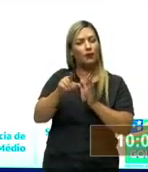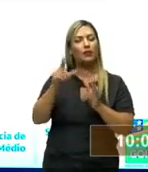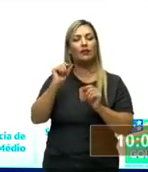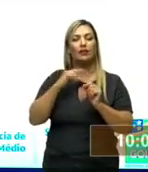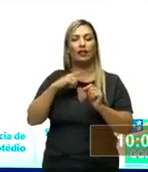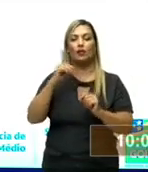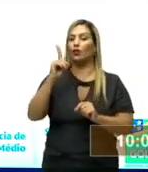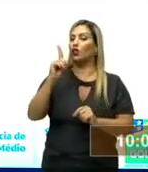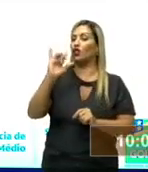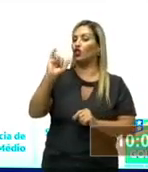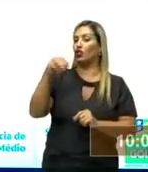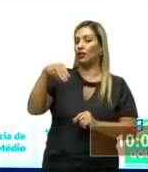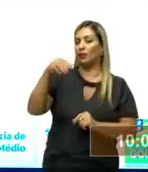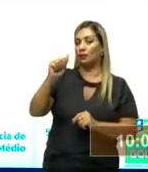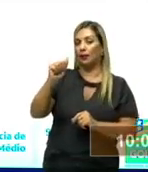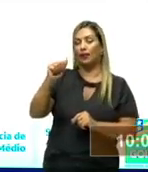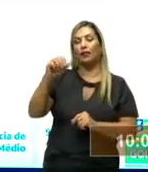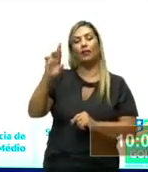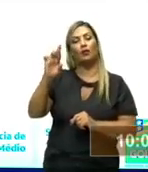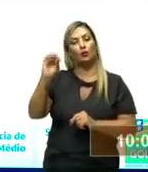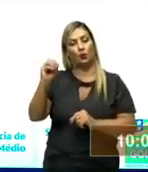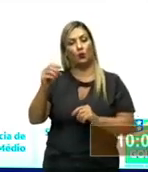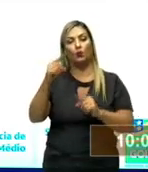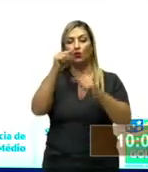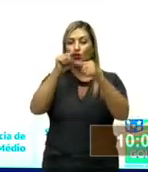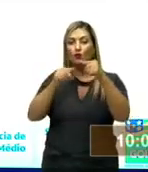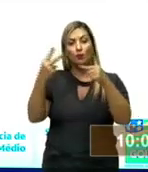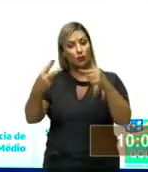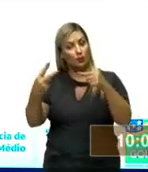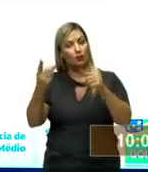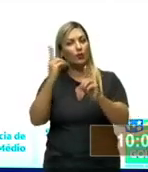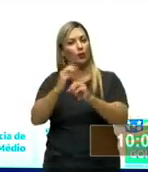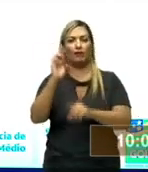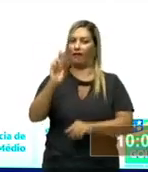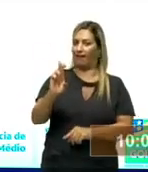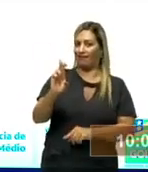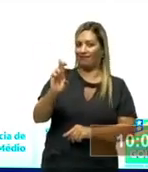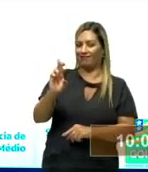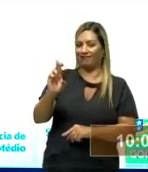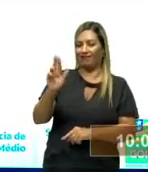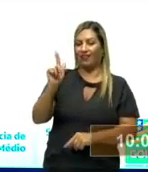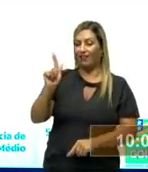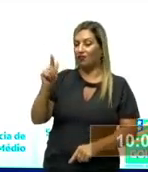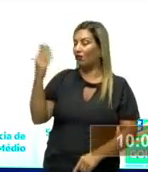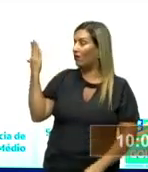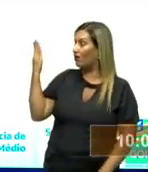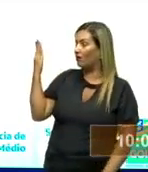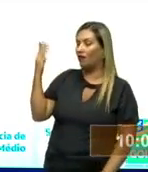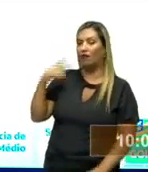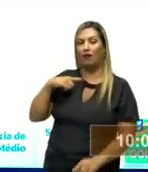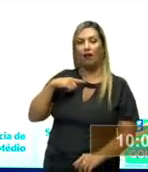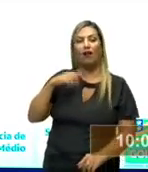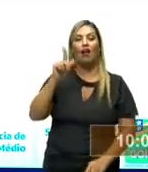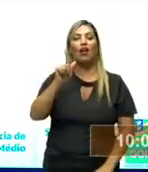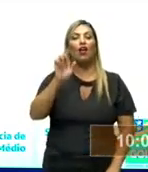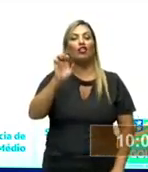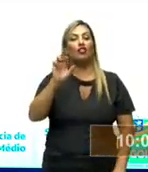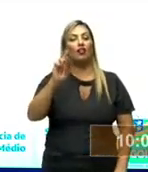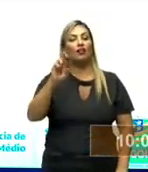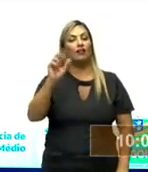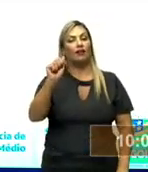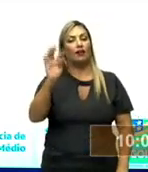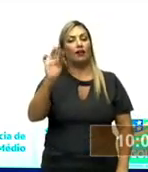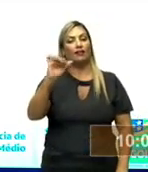anunciado del diâmetro basta dividir por dois eu encontro o raio e esse Jequié chamado geratriz